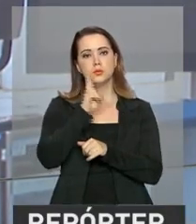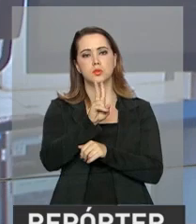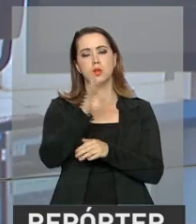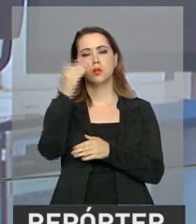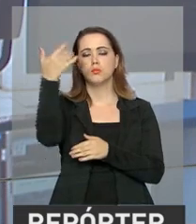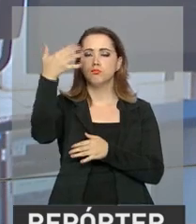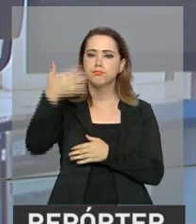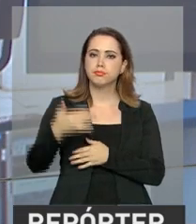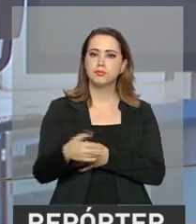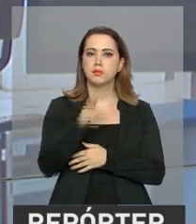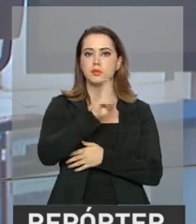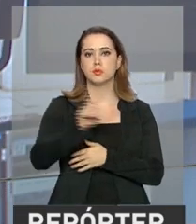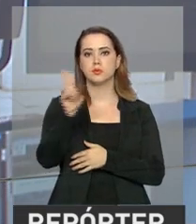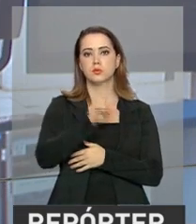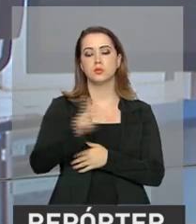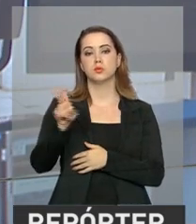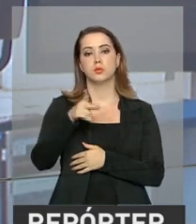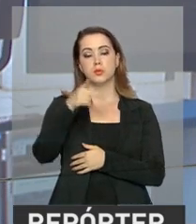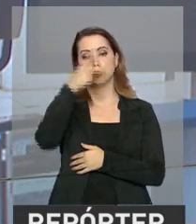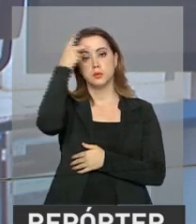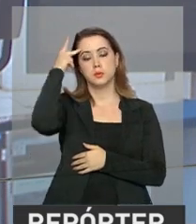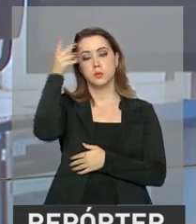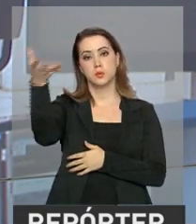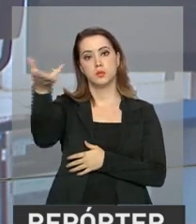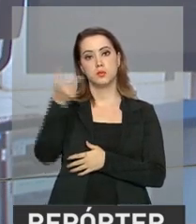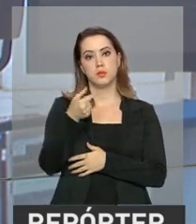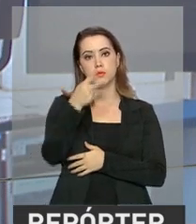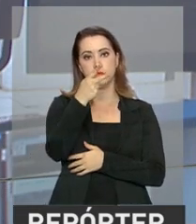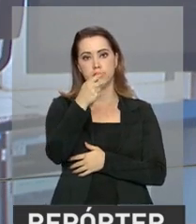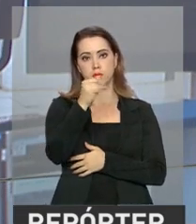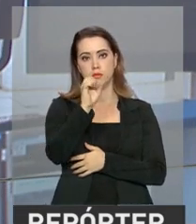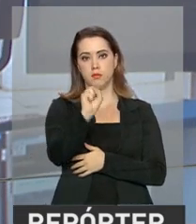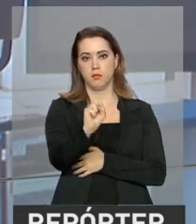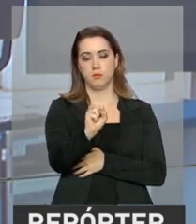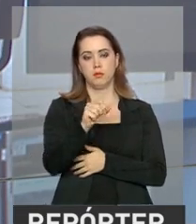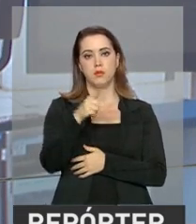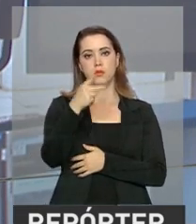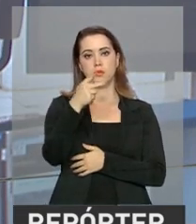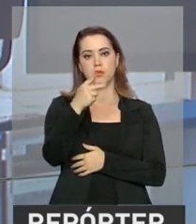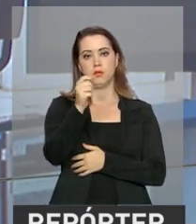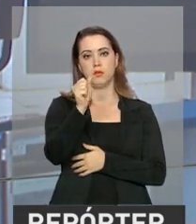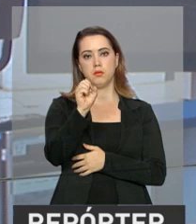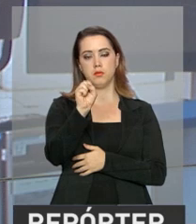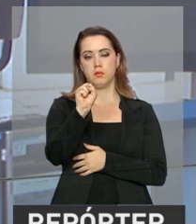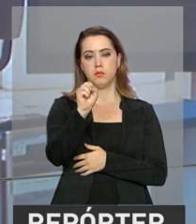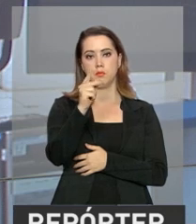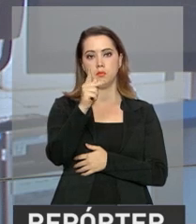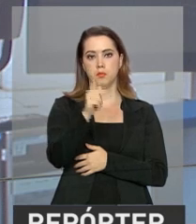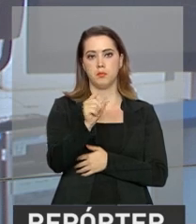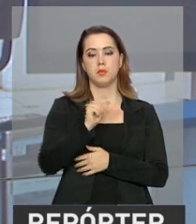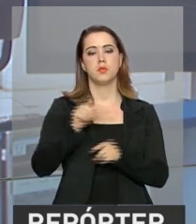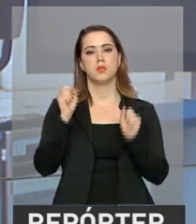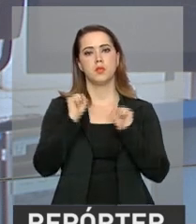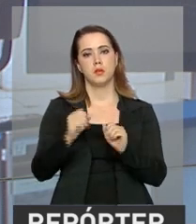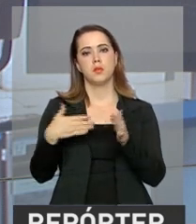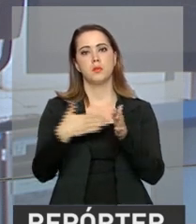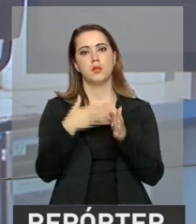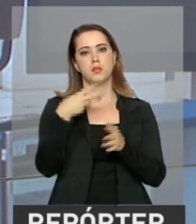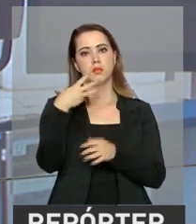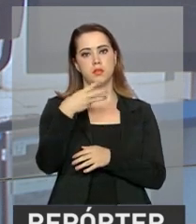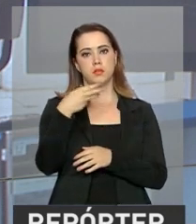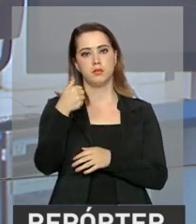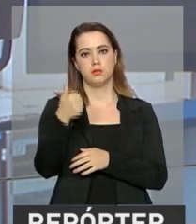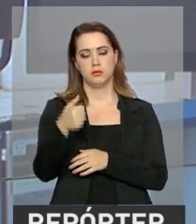com os nomes dos beneficiários do pispasep os trabalhadores que ainda não sacaram abona salarial ano base 2014 tem até o dia